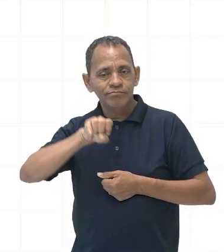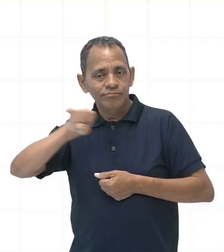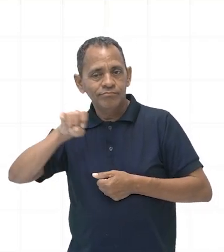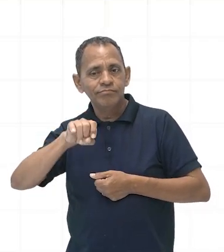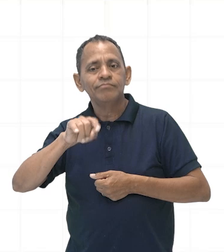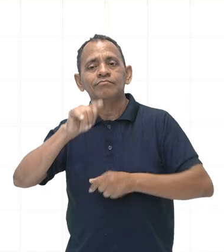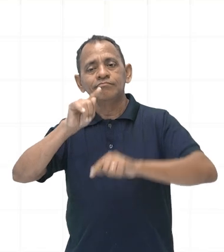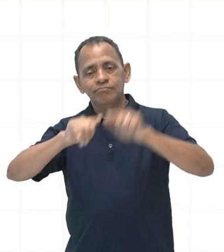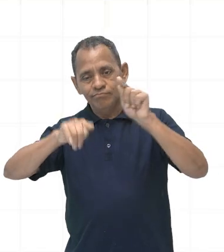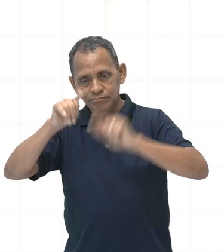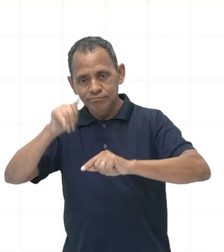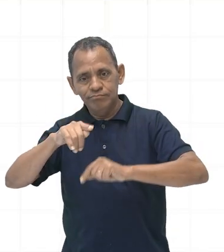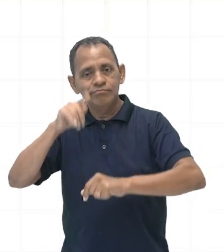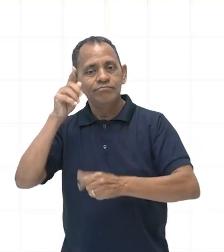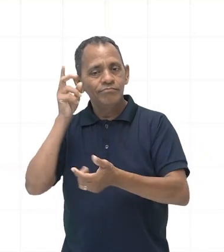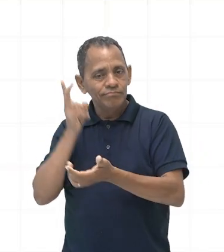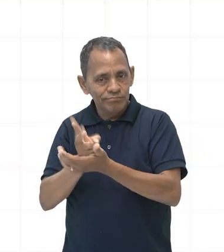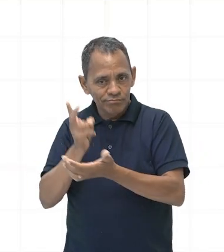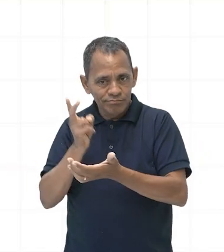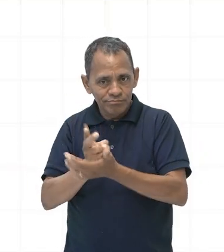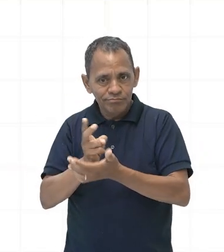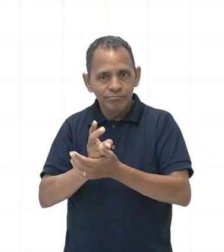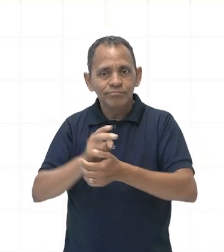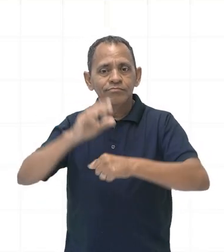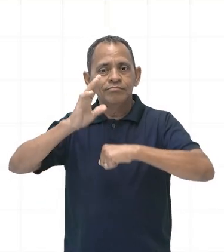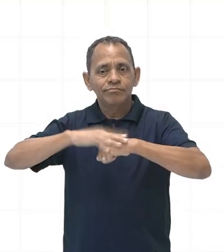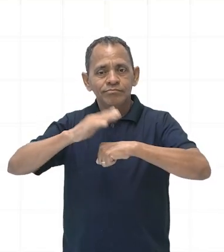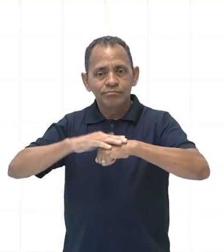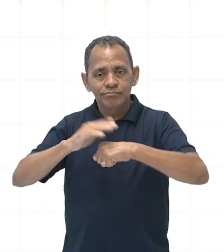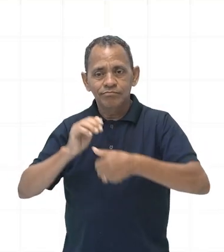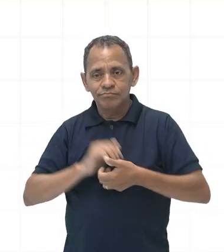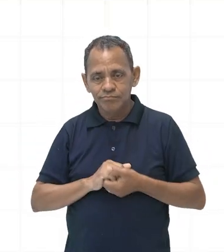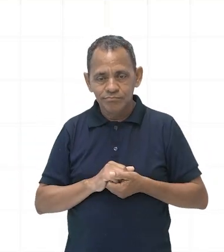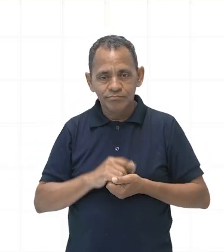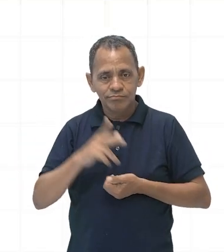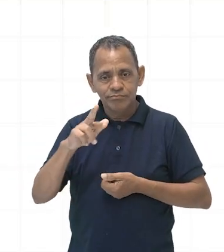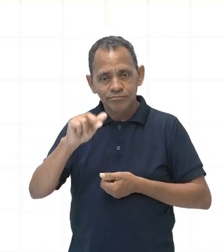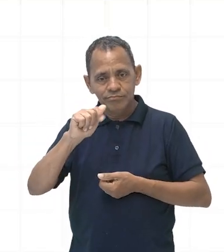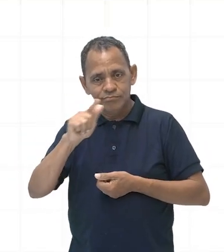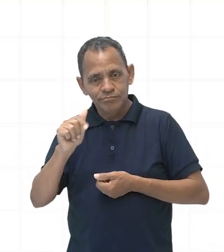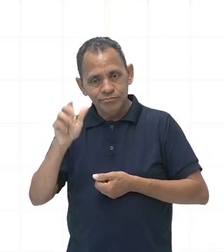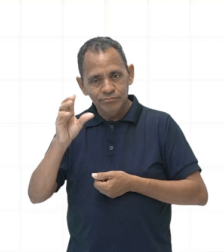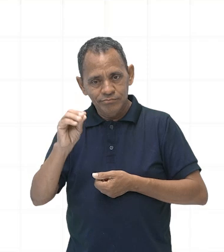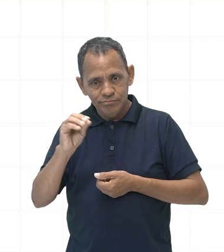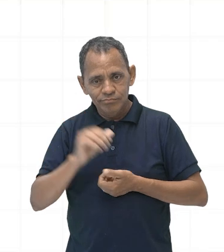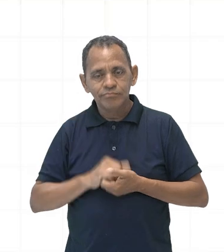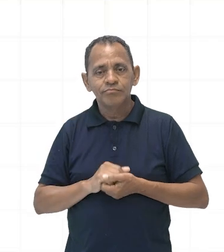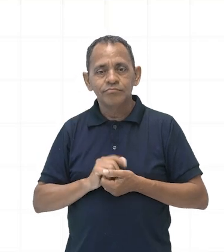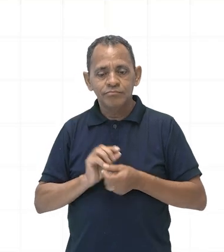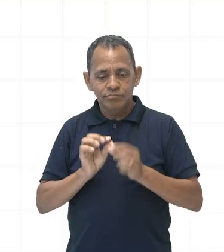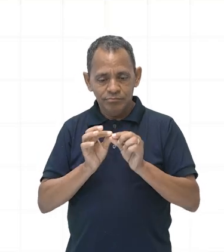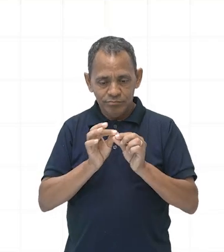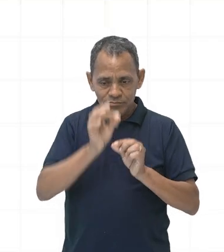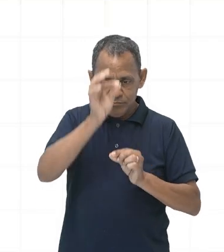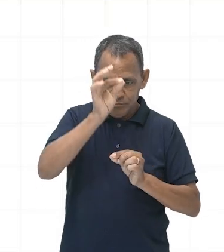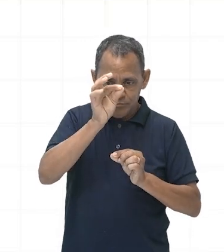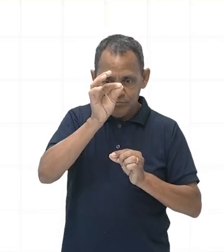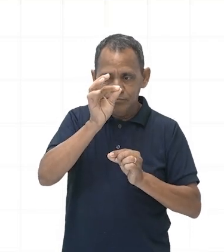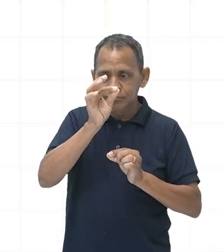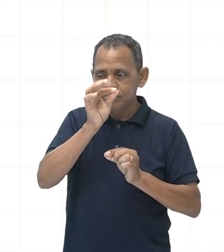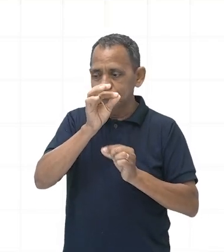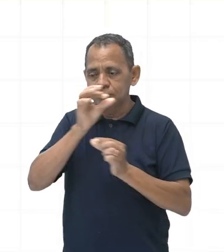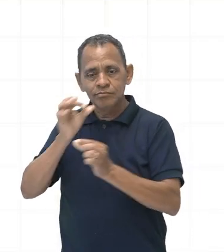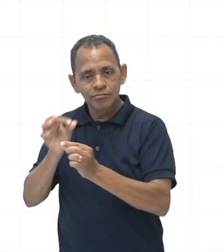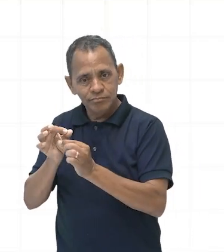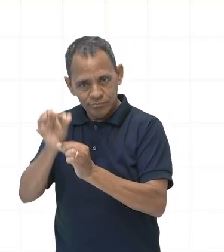mesma razão, ou seja, quando uma aumenta, a outra aumenta na mesma